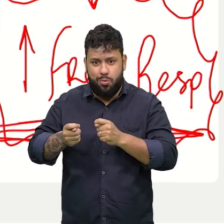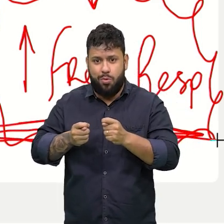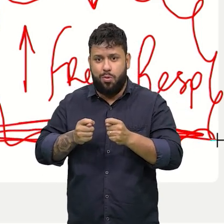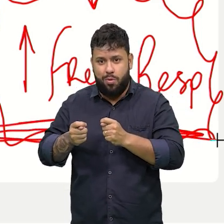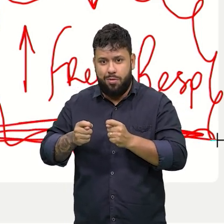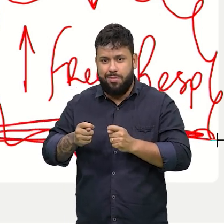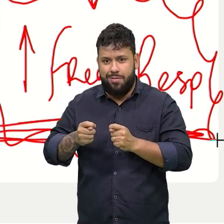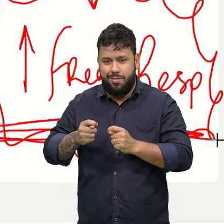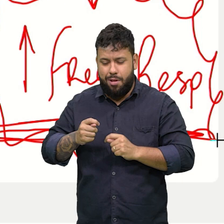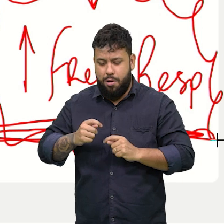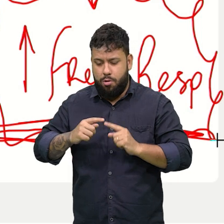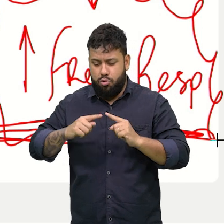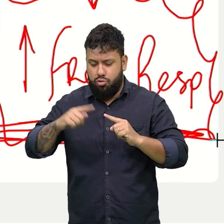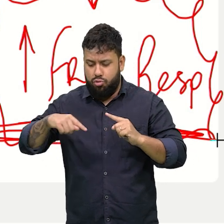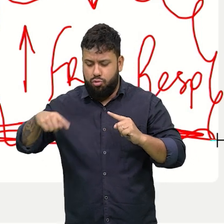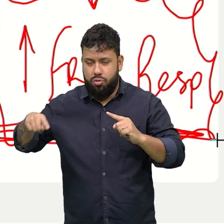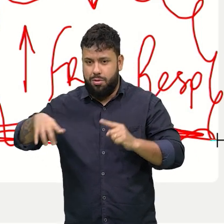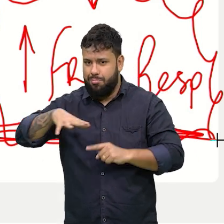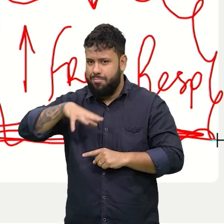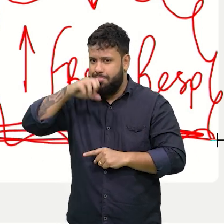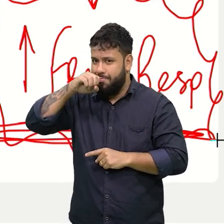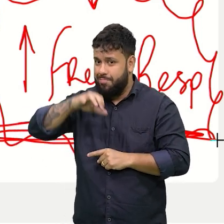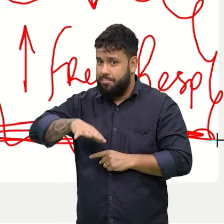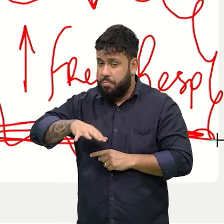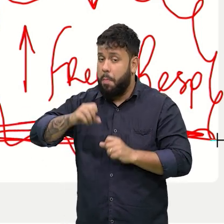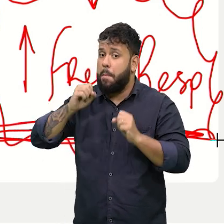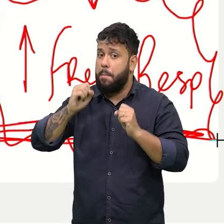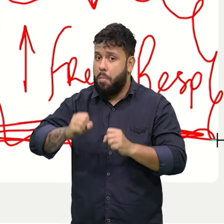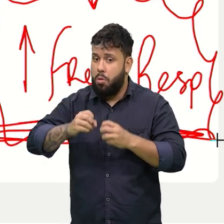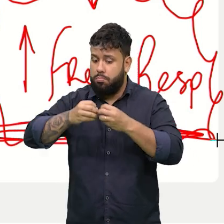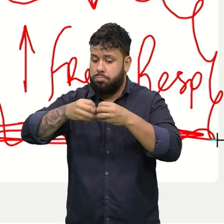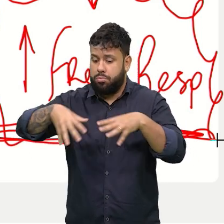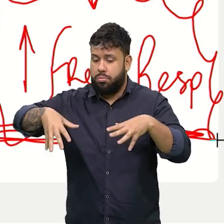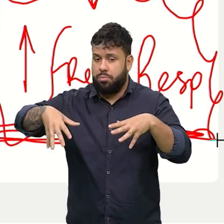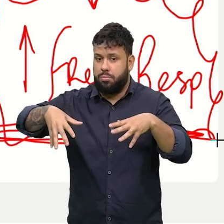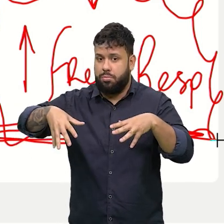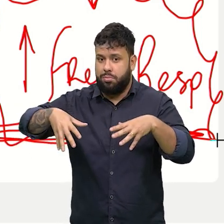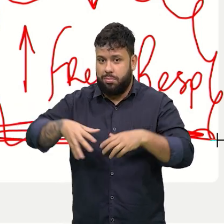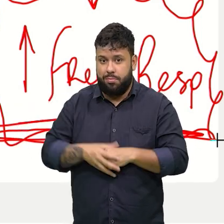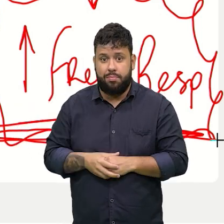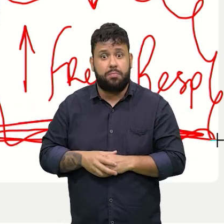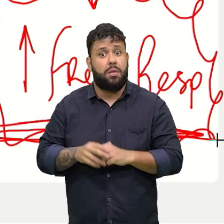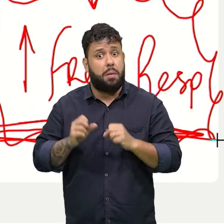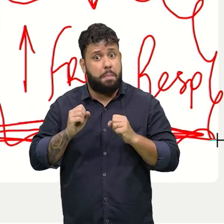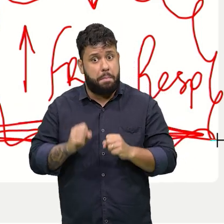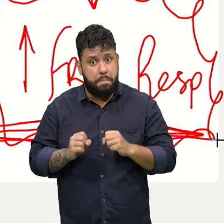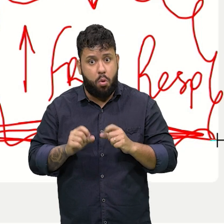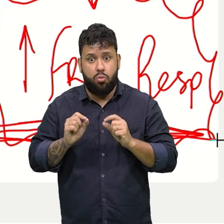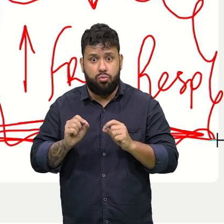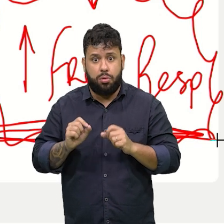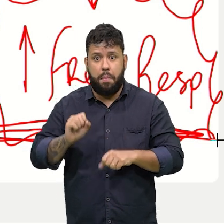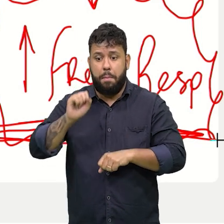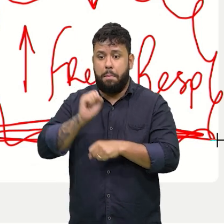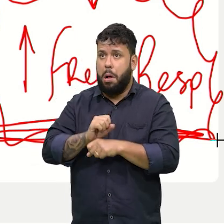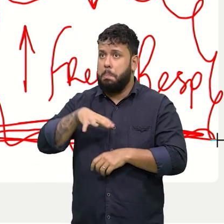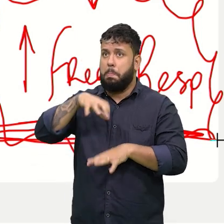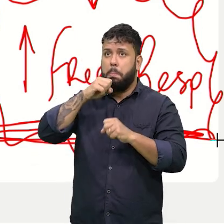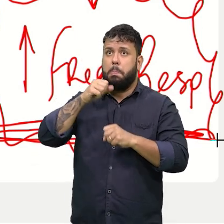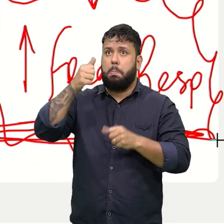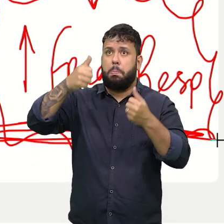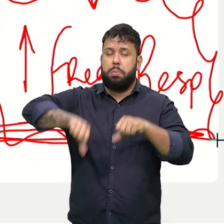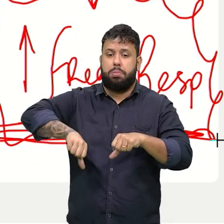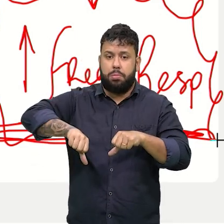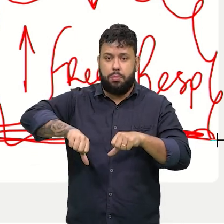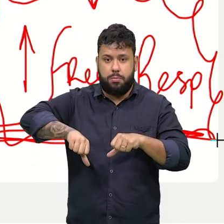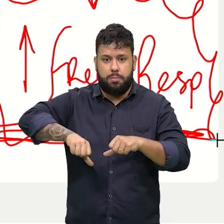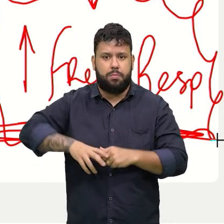controle da tua frequência respiratória, ela pode ser perdida. E você pode entrar em parada respiratória,